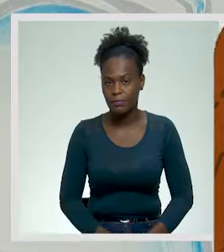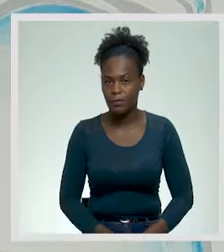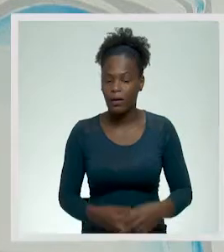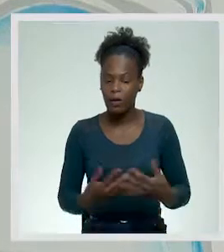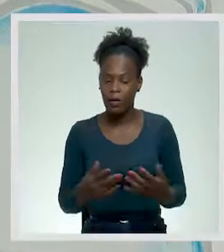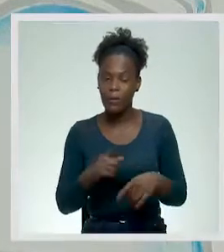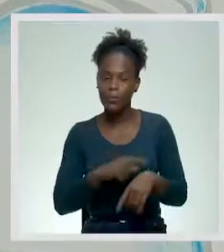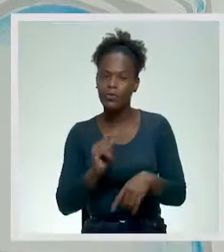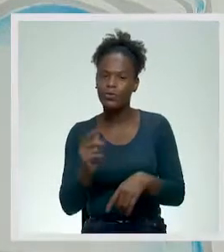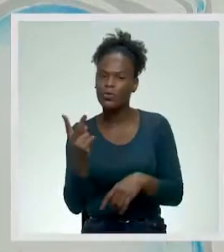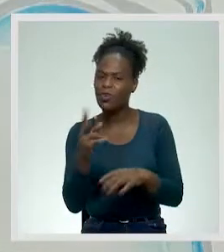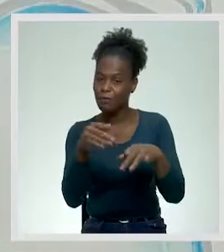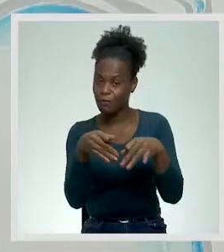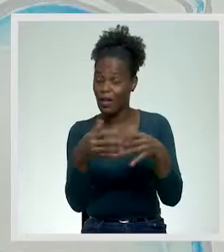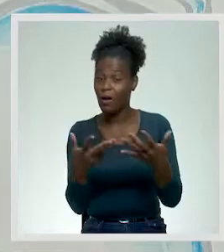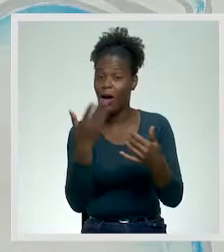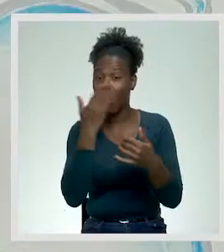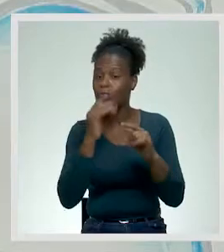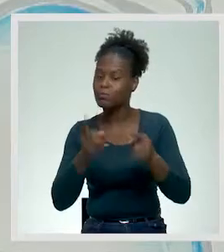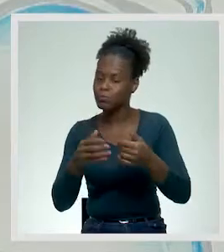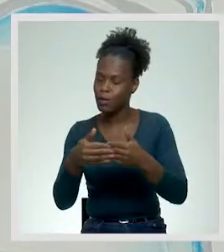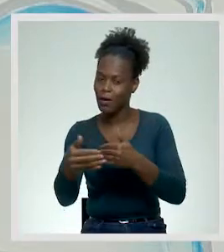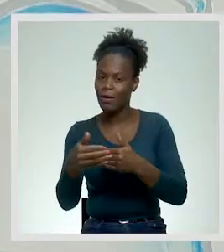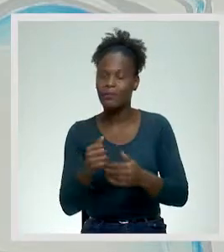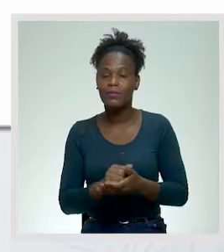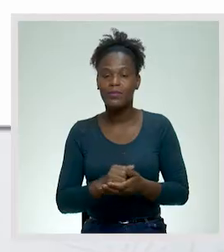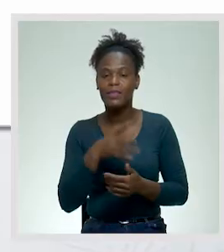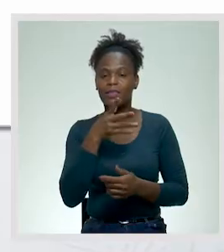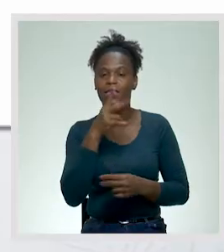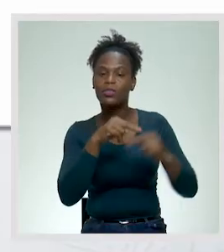Terminando os 2 minutinhos, agora vamos retomar a nossa aula. Uma